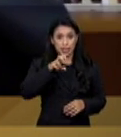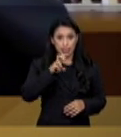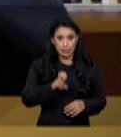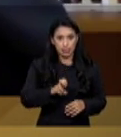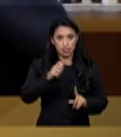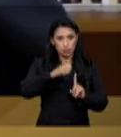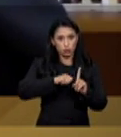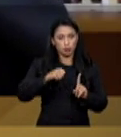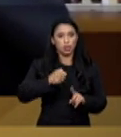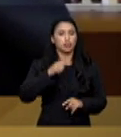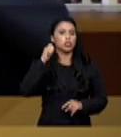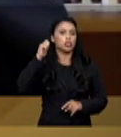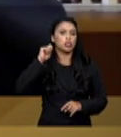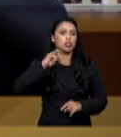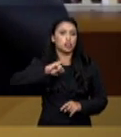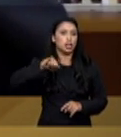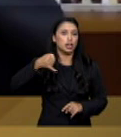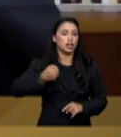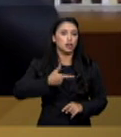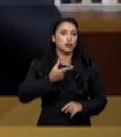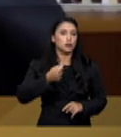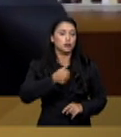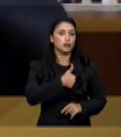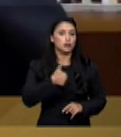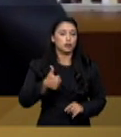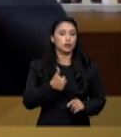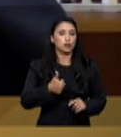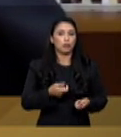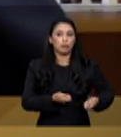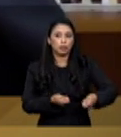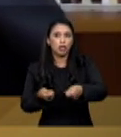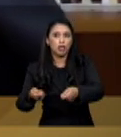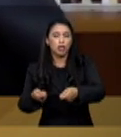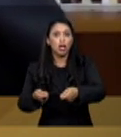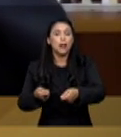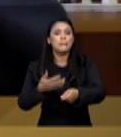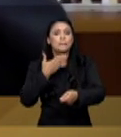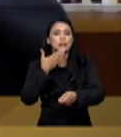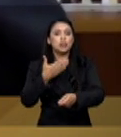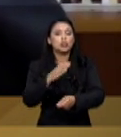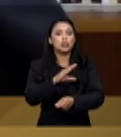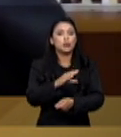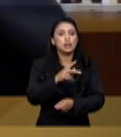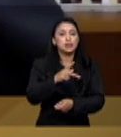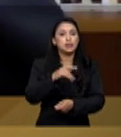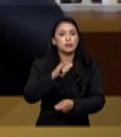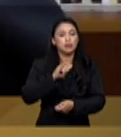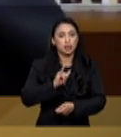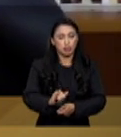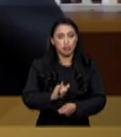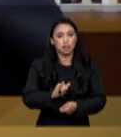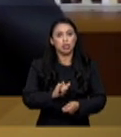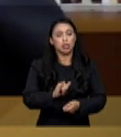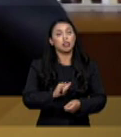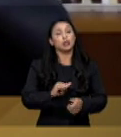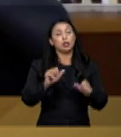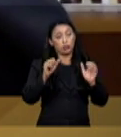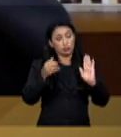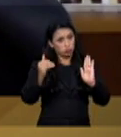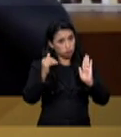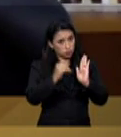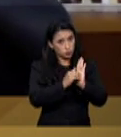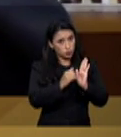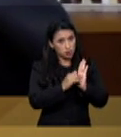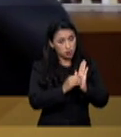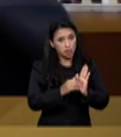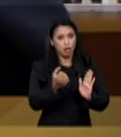de janeiro de 2021 apresentaram requerimento de instalação da CPI autenticado pelo sistema do Senado Federal